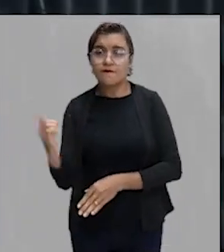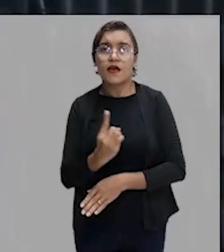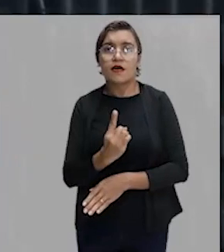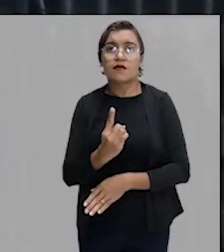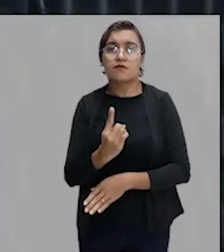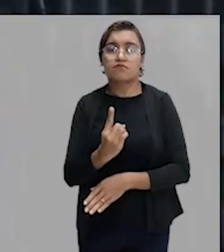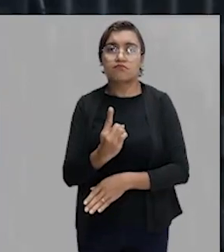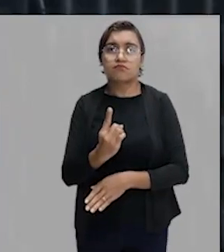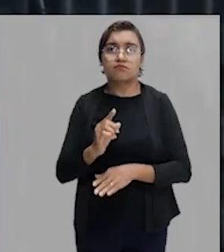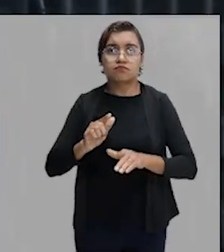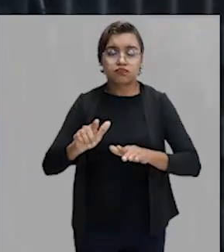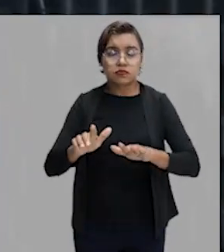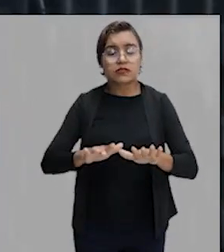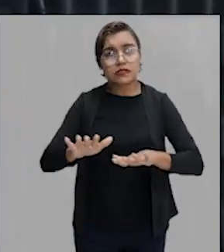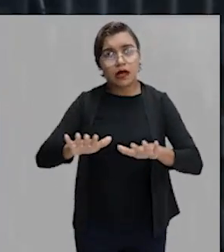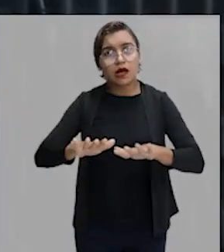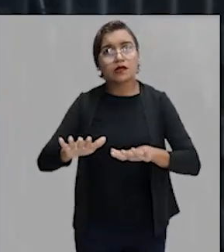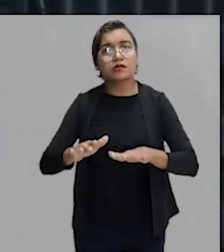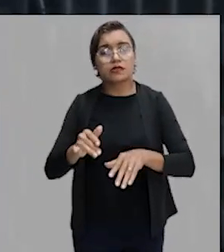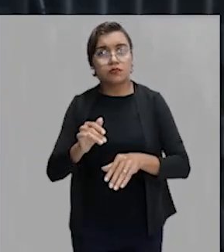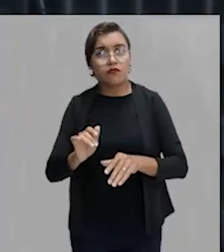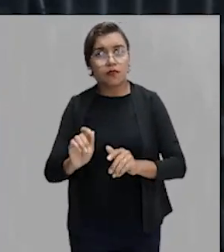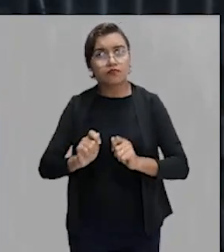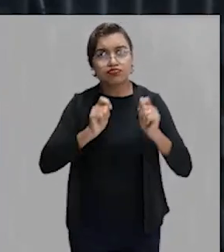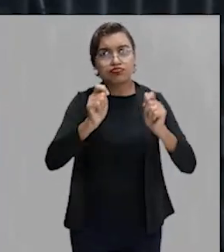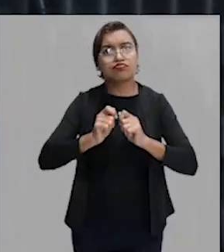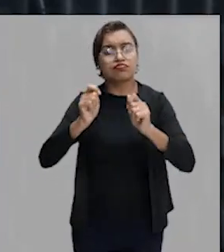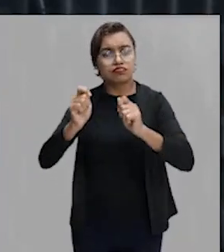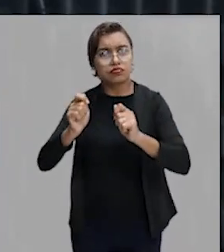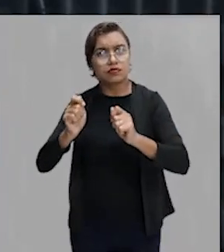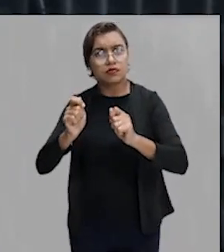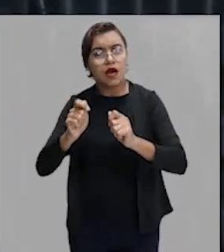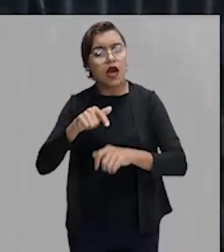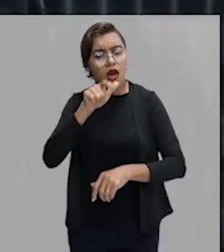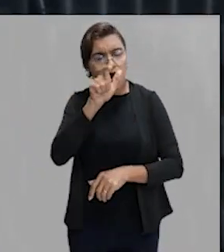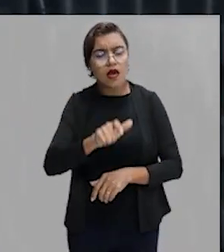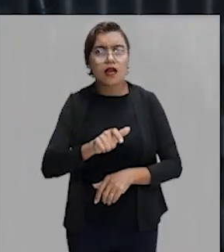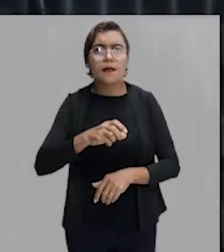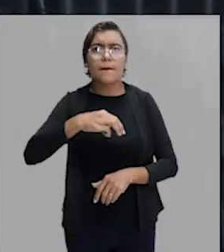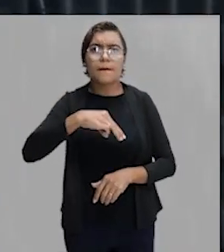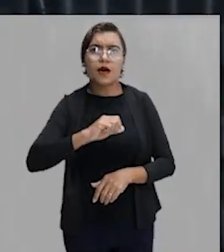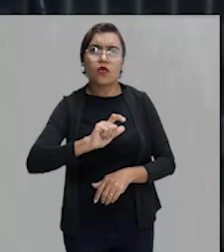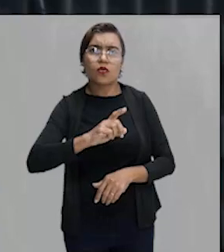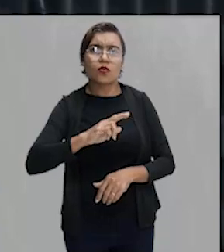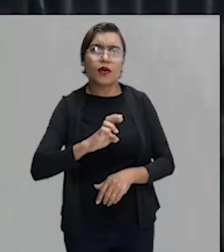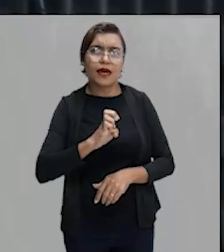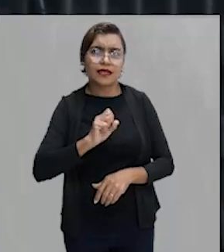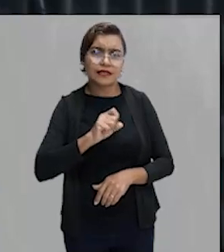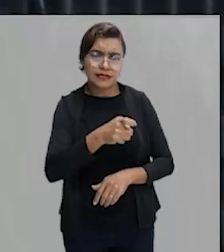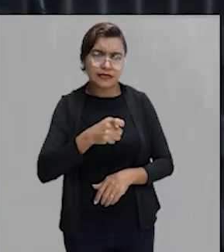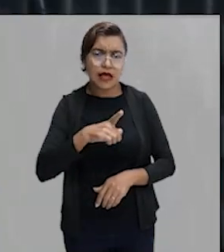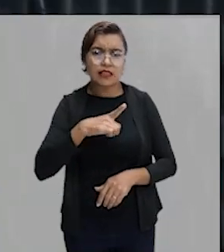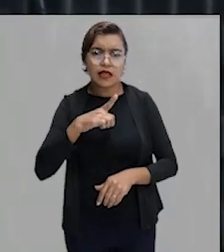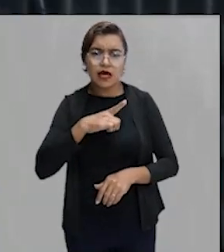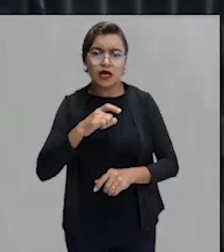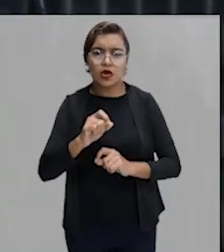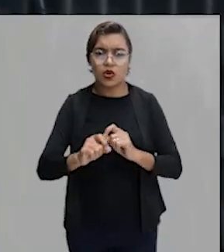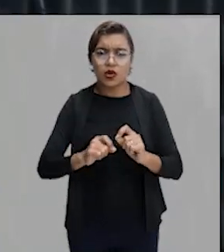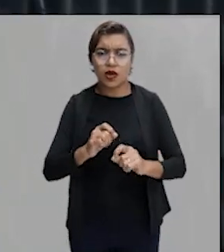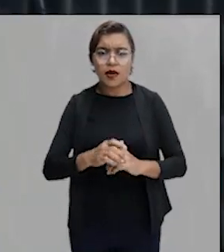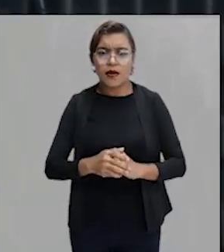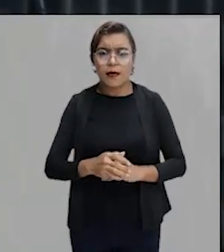seu jeito. Malcolm X com uma postura muito mais agressiva e o Martin Luther King com uma postura